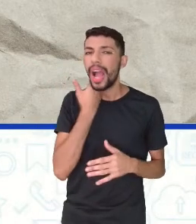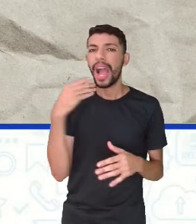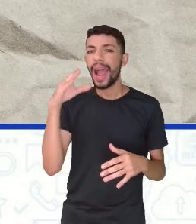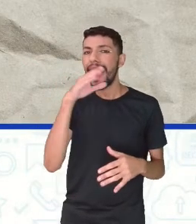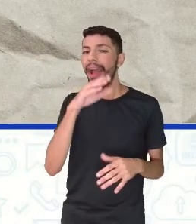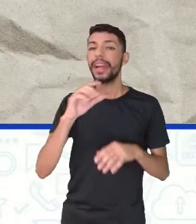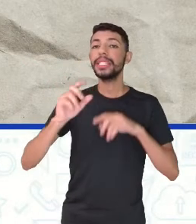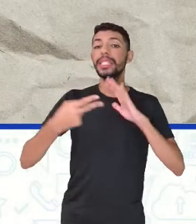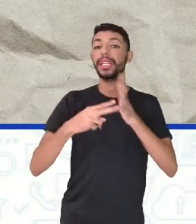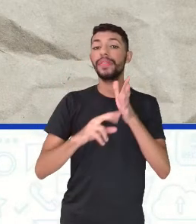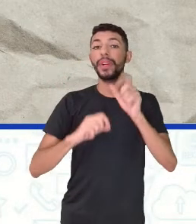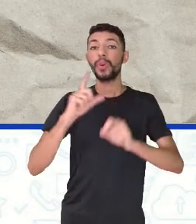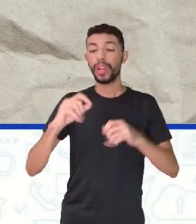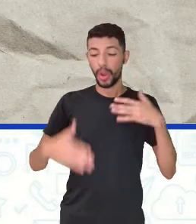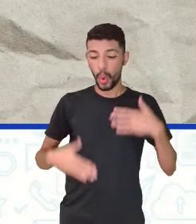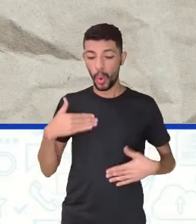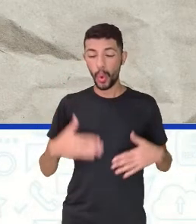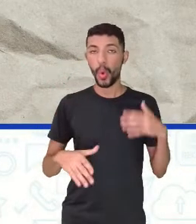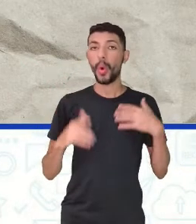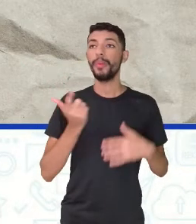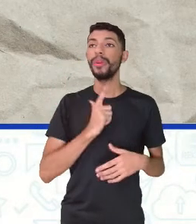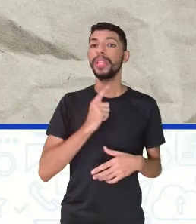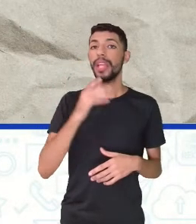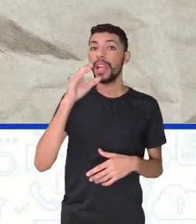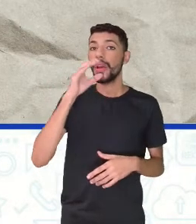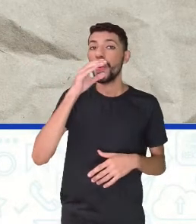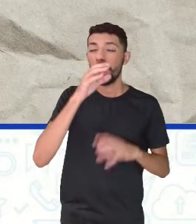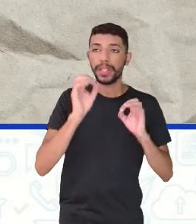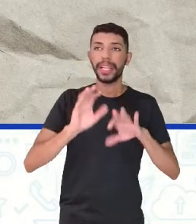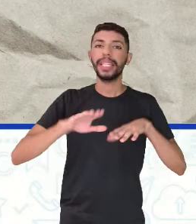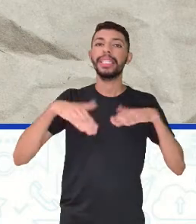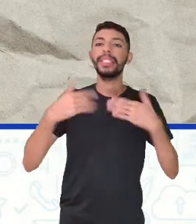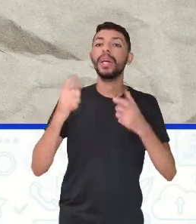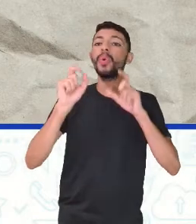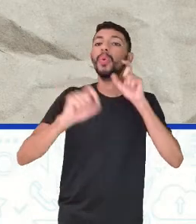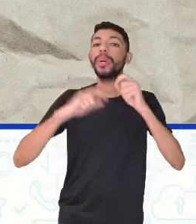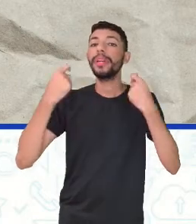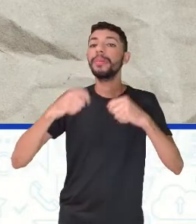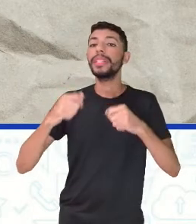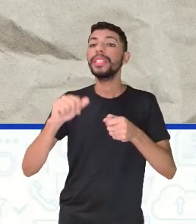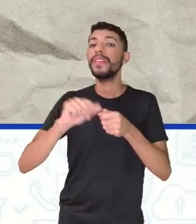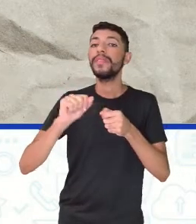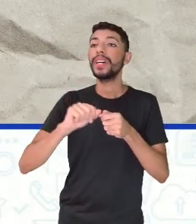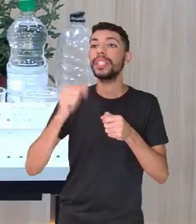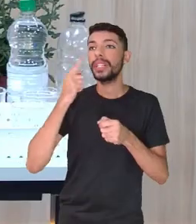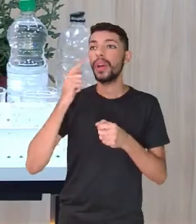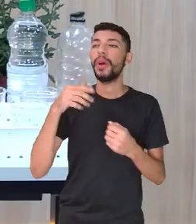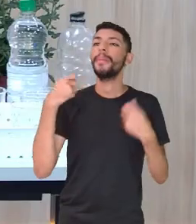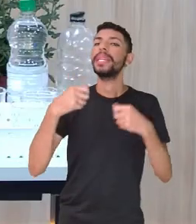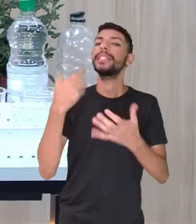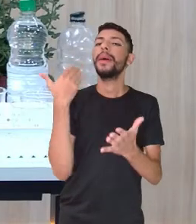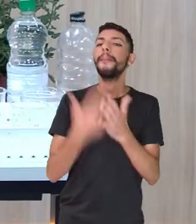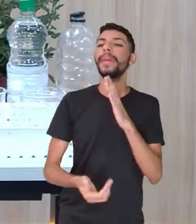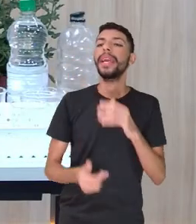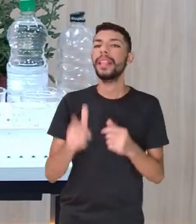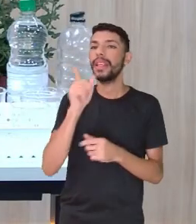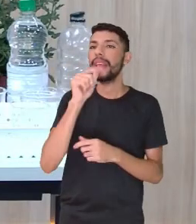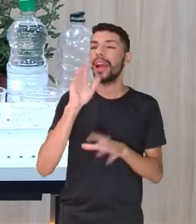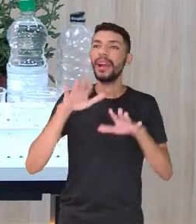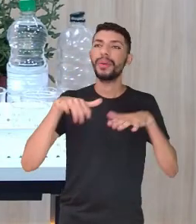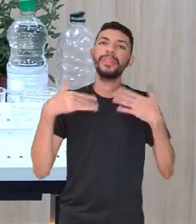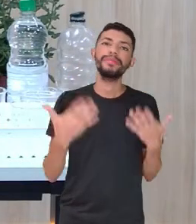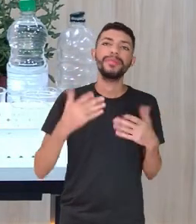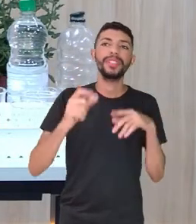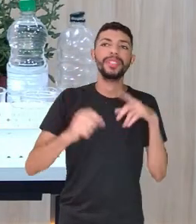o que é que o nosso corpo precisa fazer para essa febre baixar? A gente tem que perder água. Então, a medicação que a gente toma